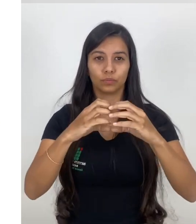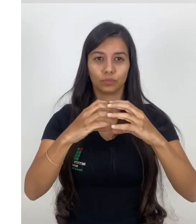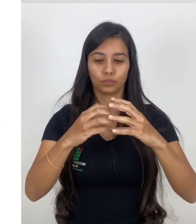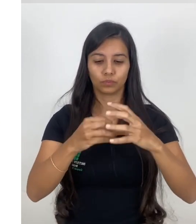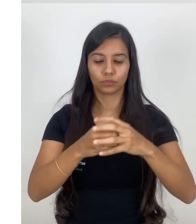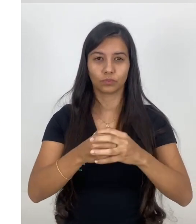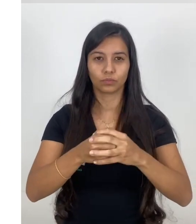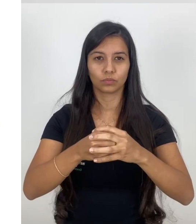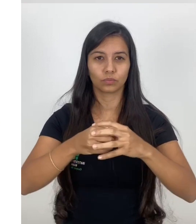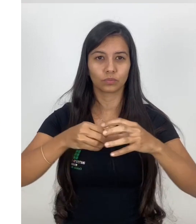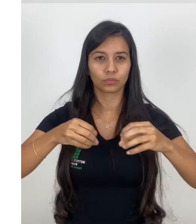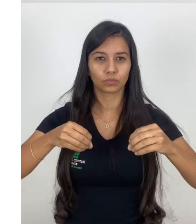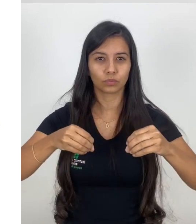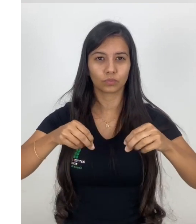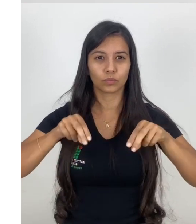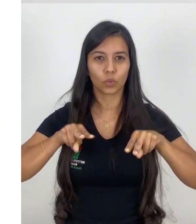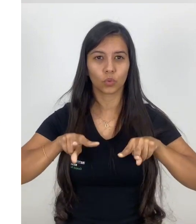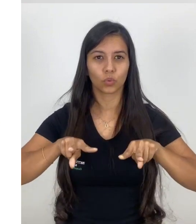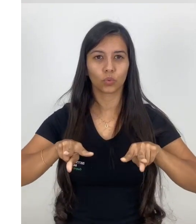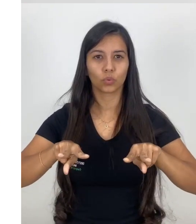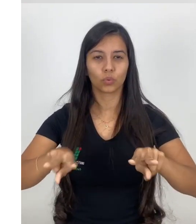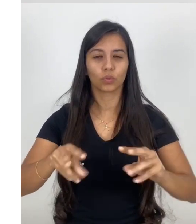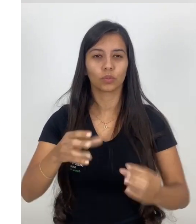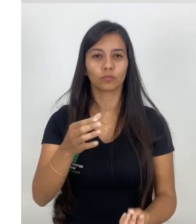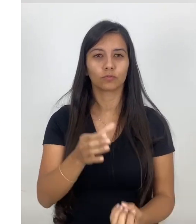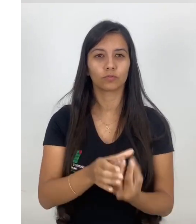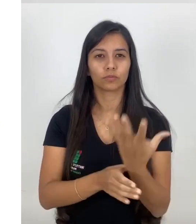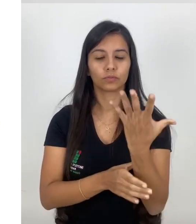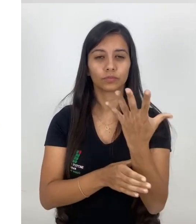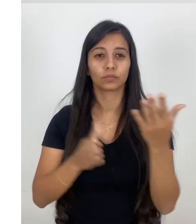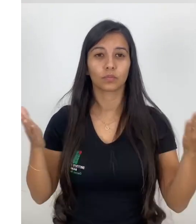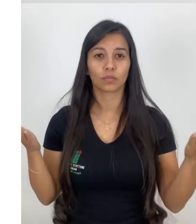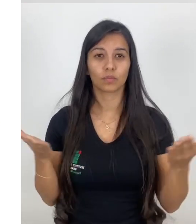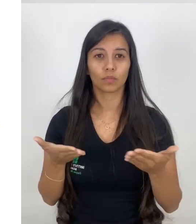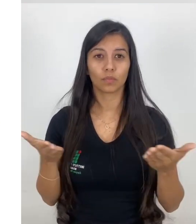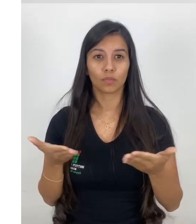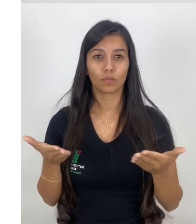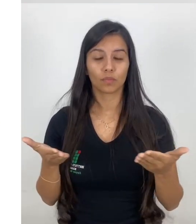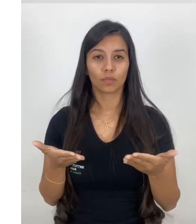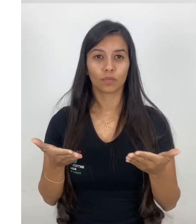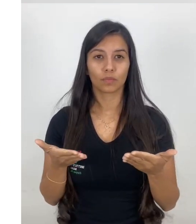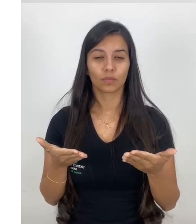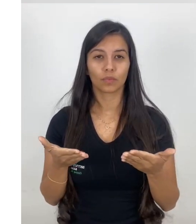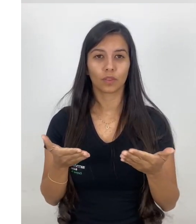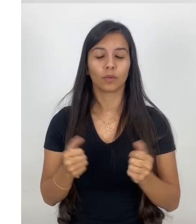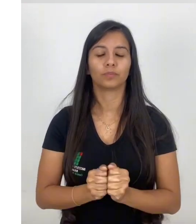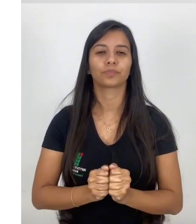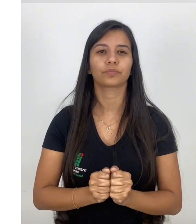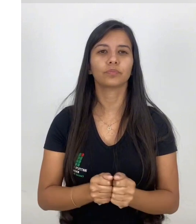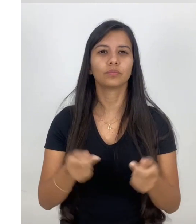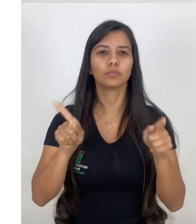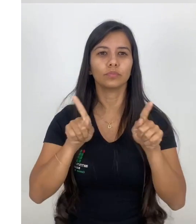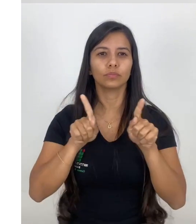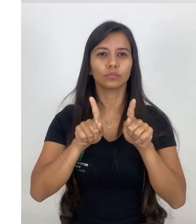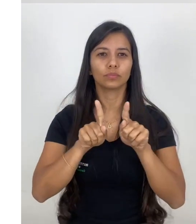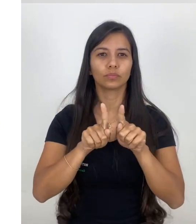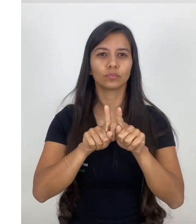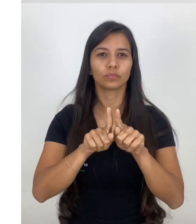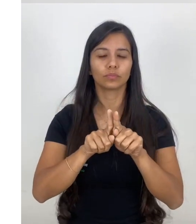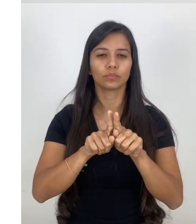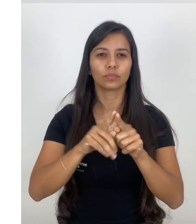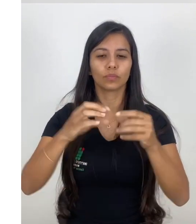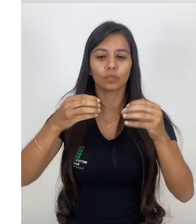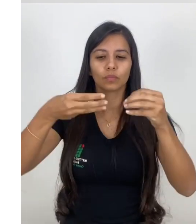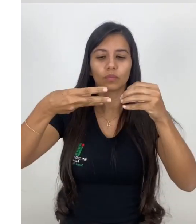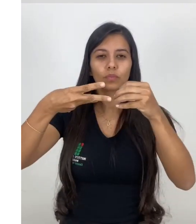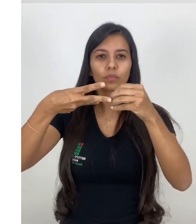novas células que foram formadas. Essas duas células que foram formadas agora são células haploides. Então, a